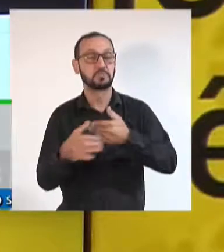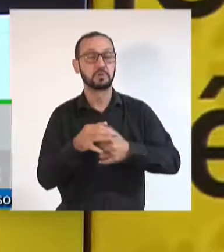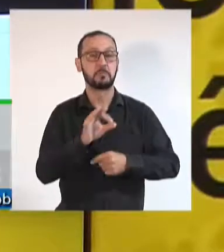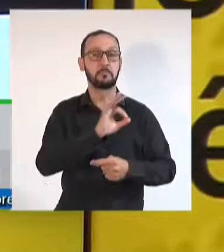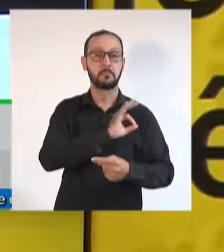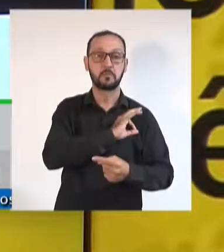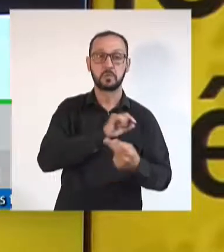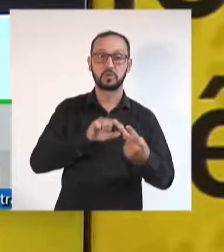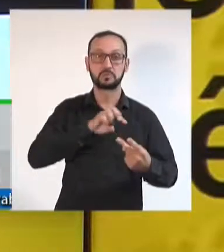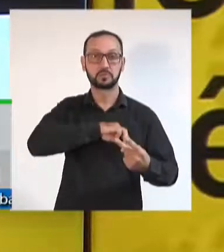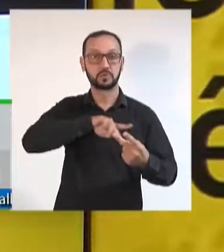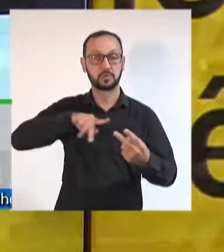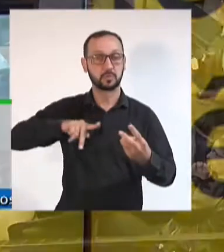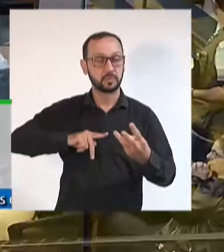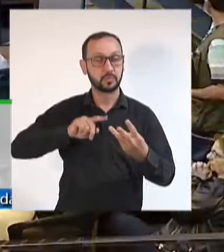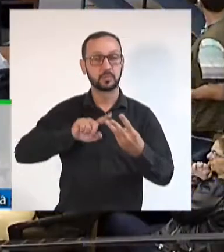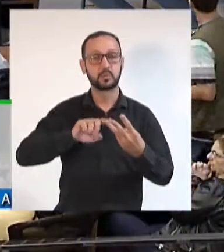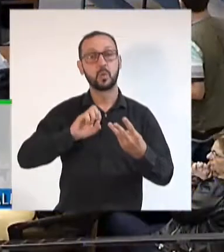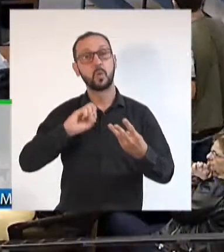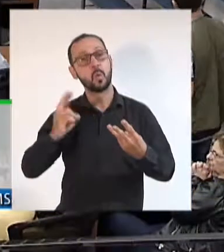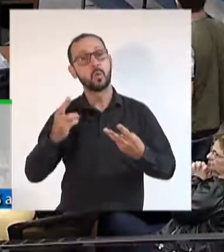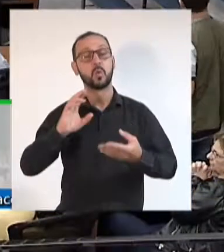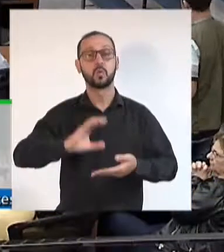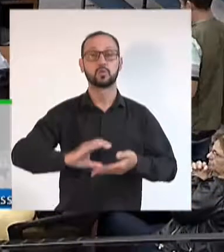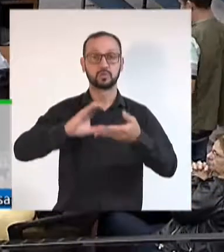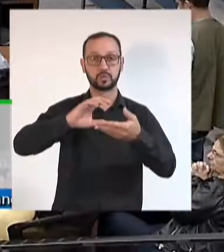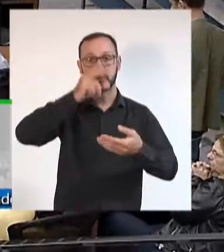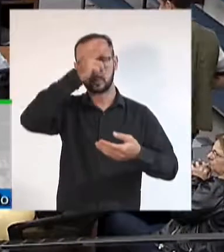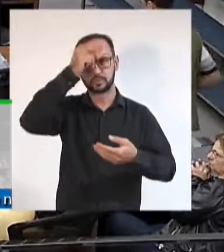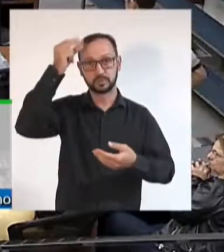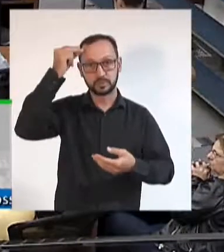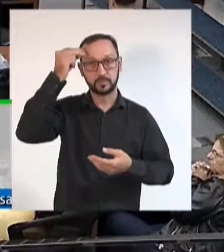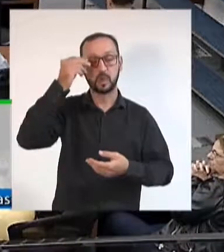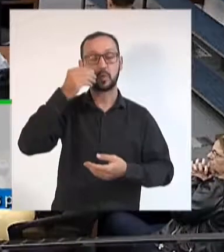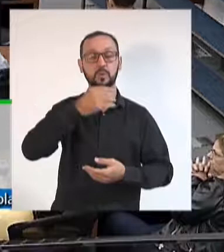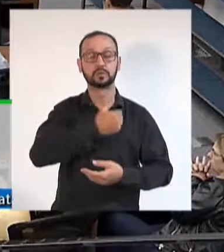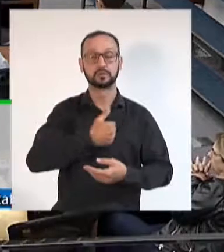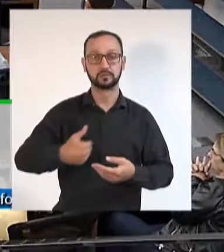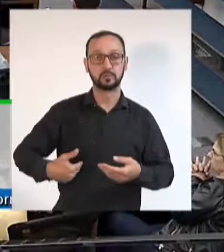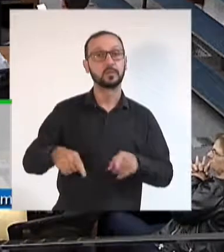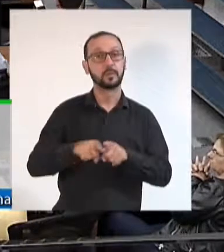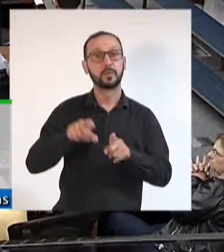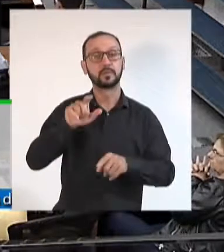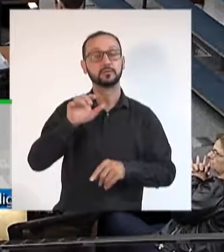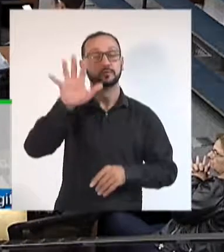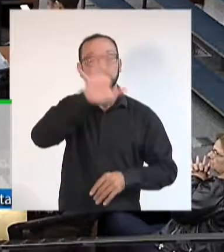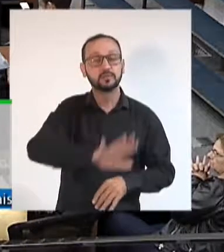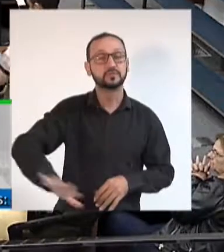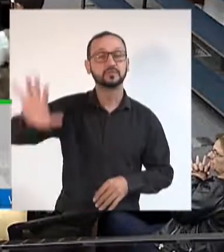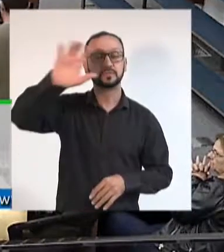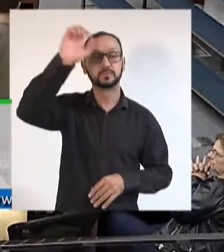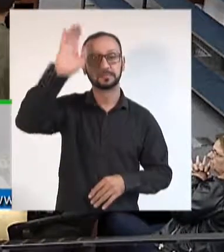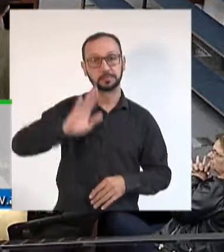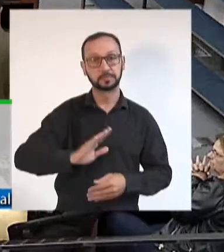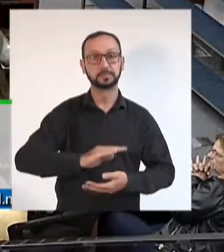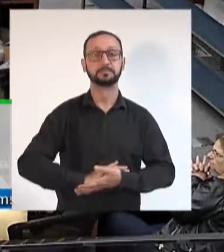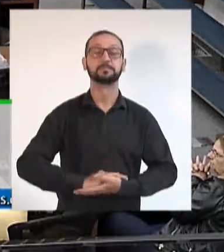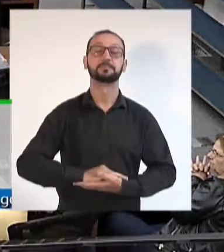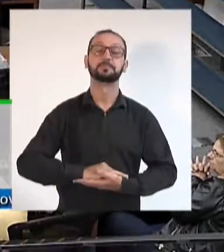polícia, Ministério Público ou os conselhos municipal, estadual e nacional do idoso.